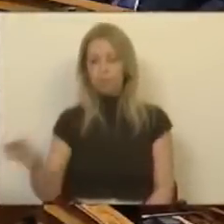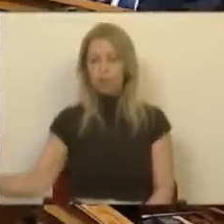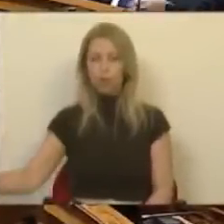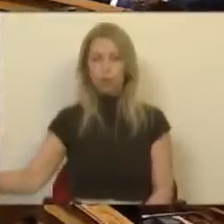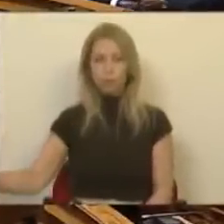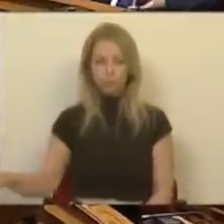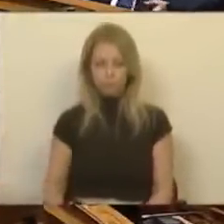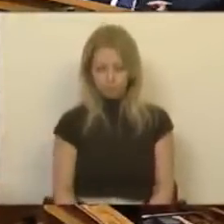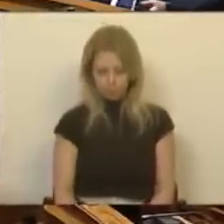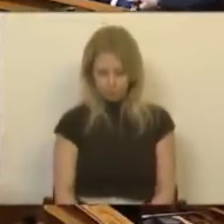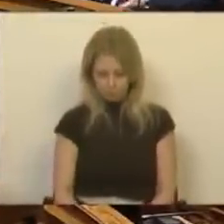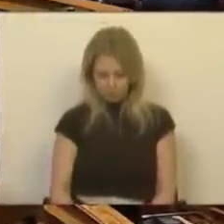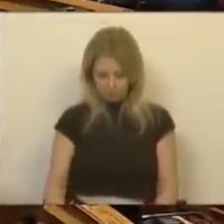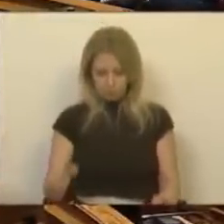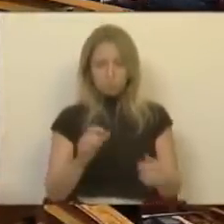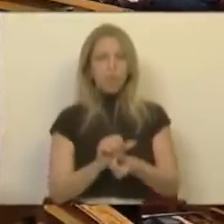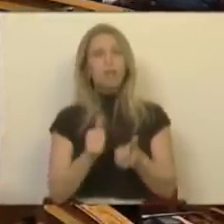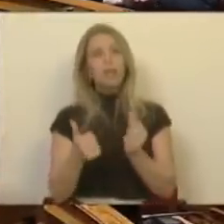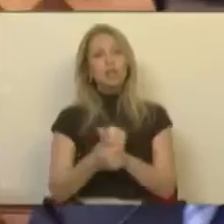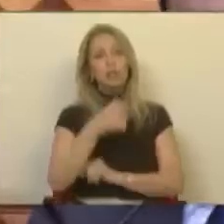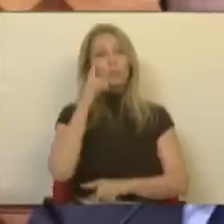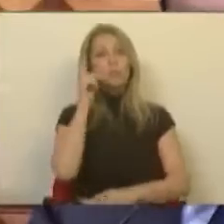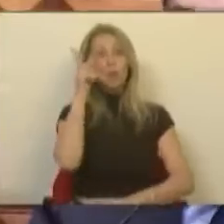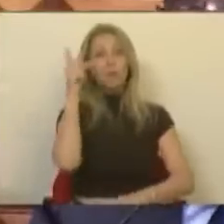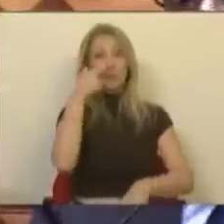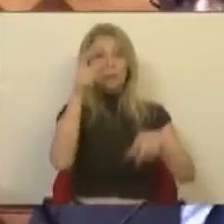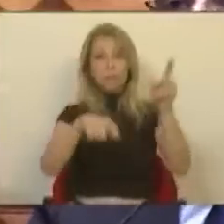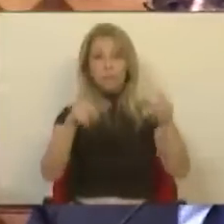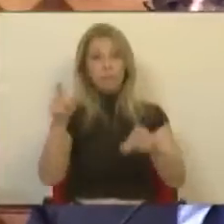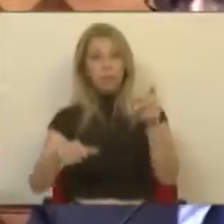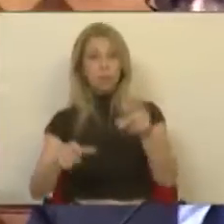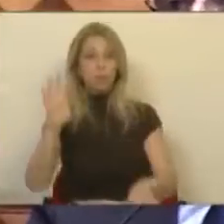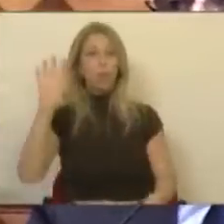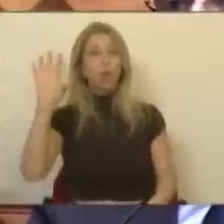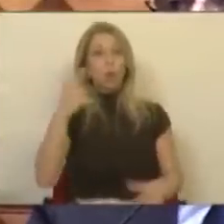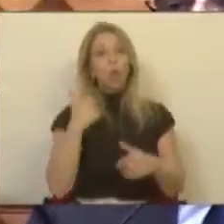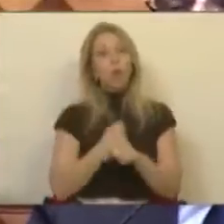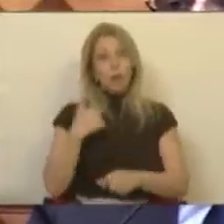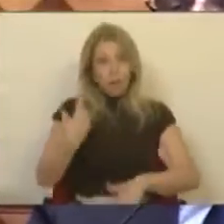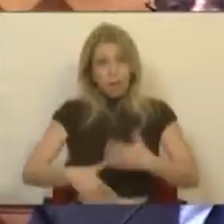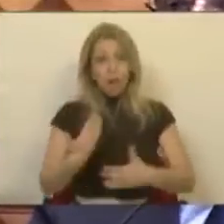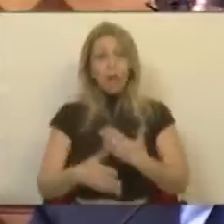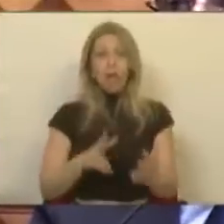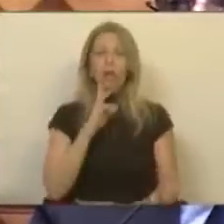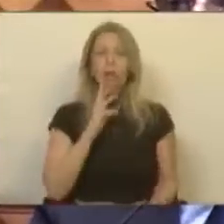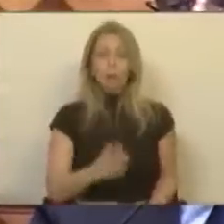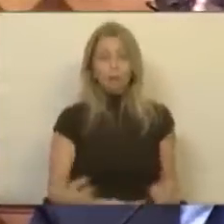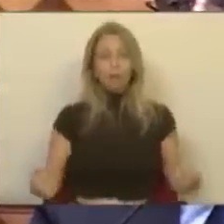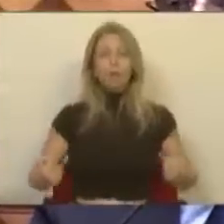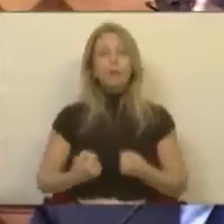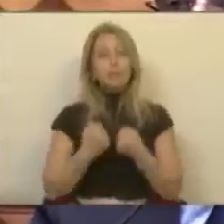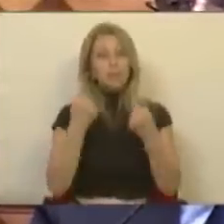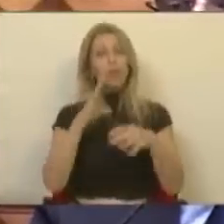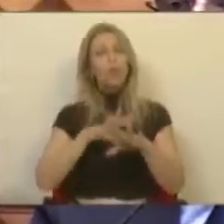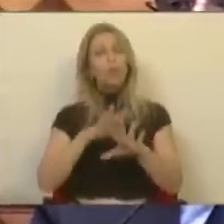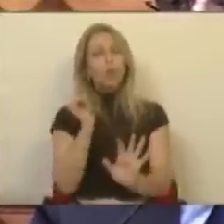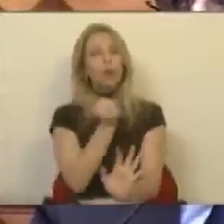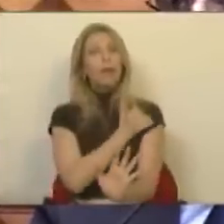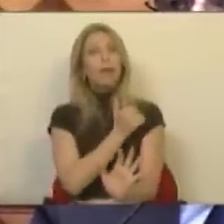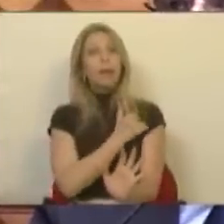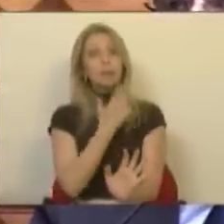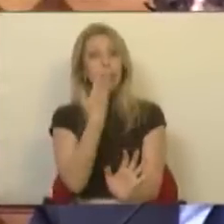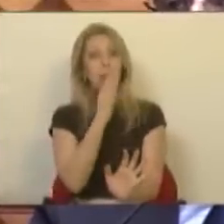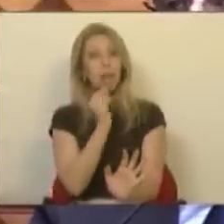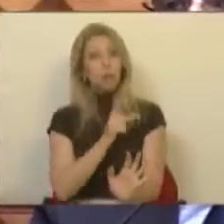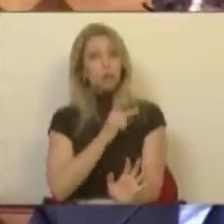da transformação da vida das pessoas quando Agimos e respondemos aos desafios do alojamentos estudantil e hoje também